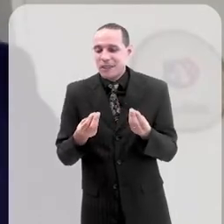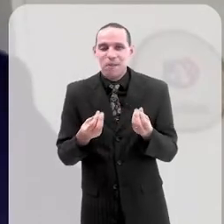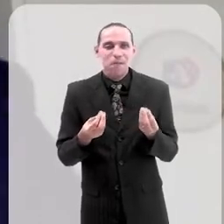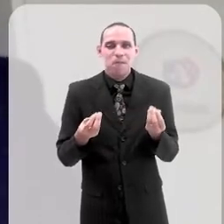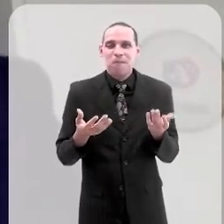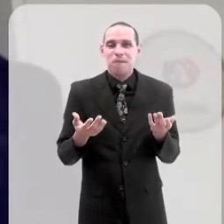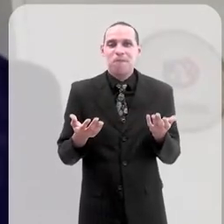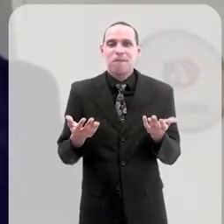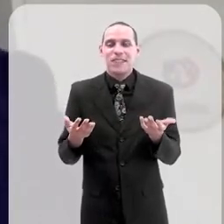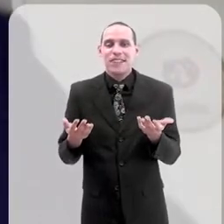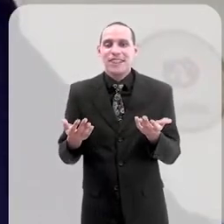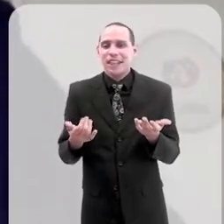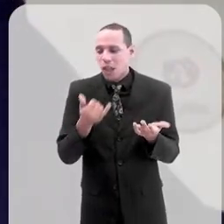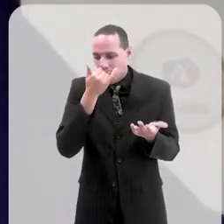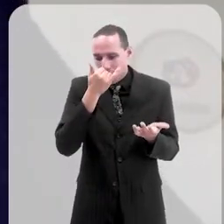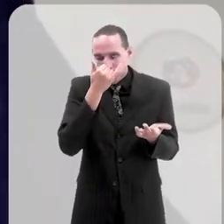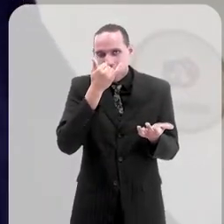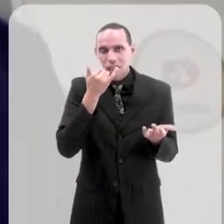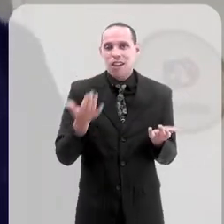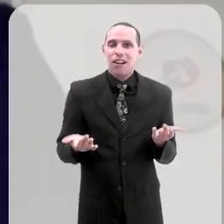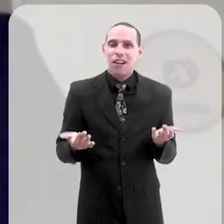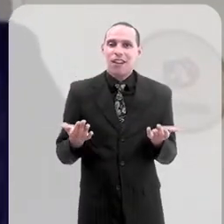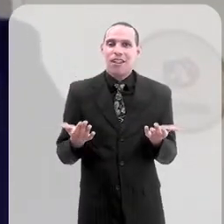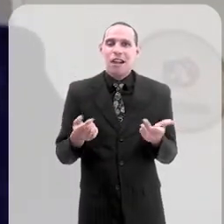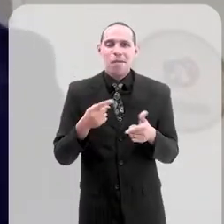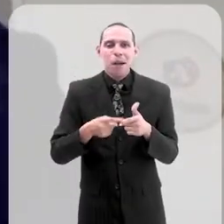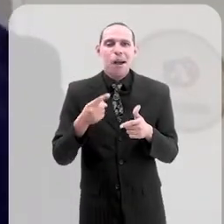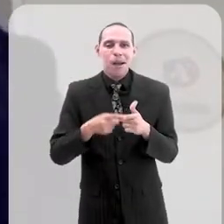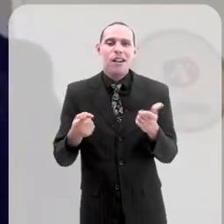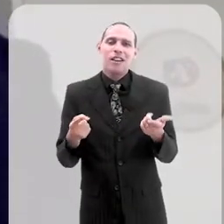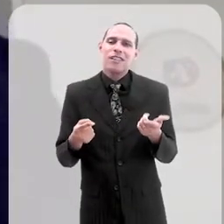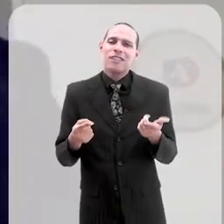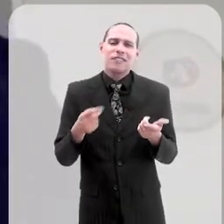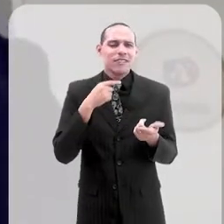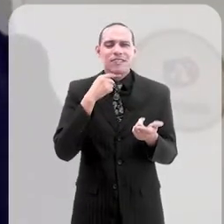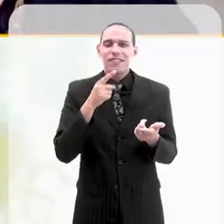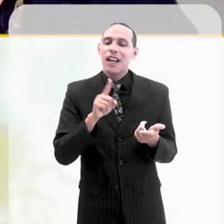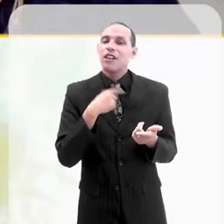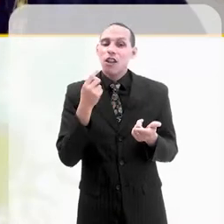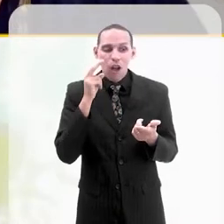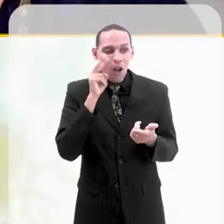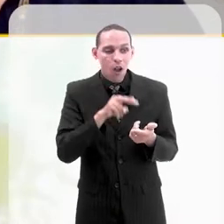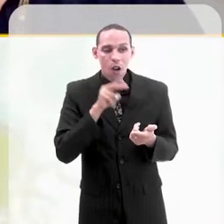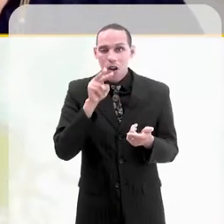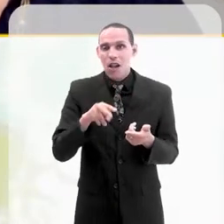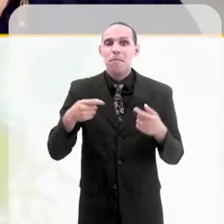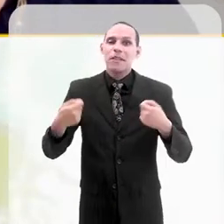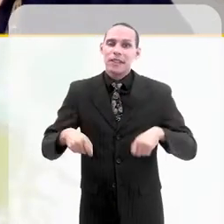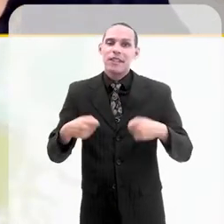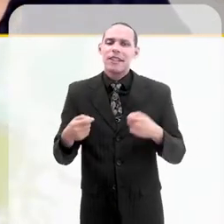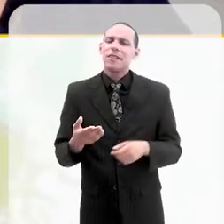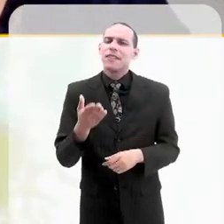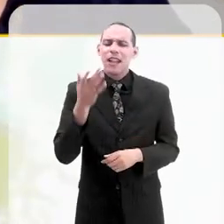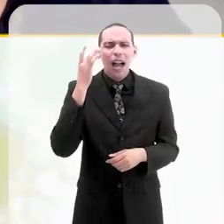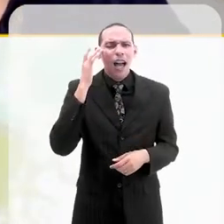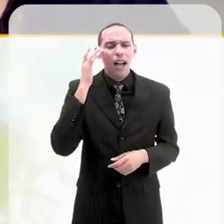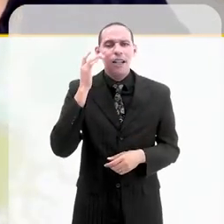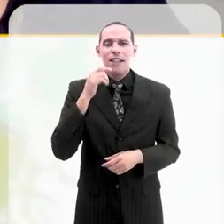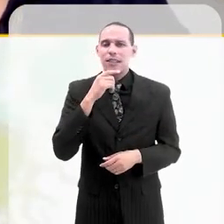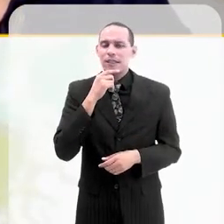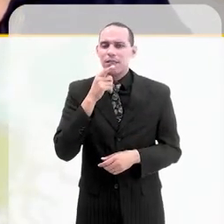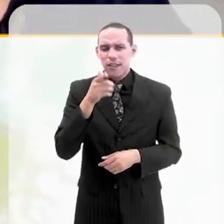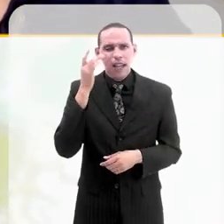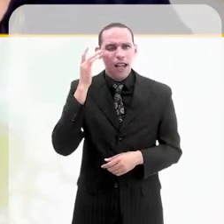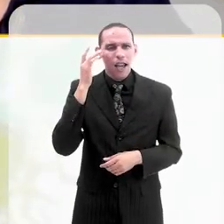nervoso e com a criança, com o problema. Mas não adianta, a gente tem que olhar. E Tem que respirar. você acha